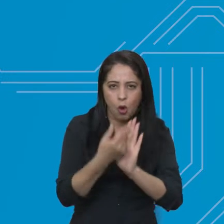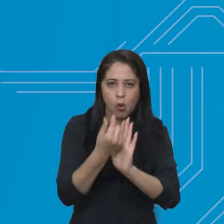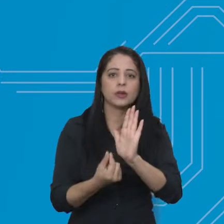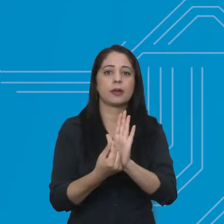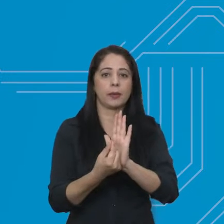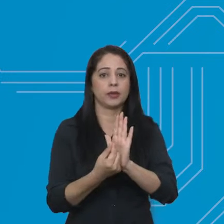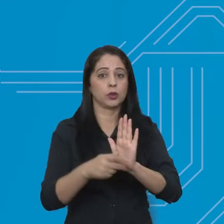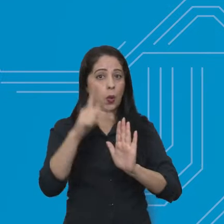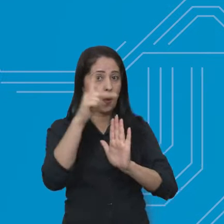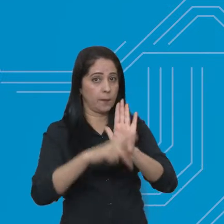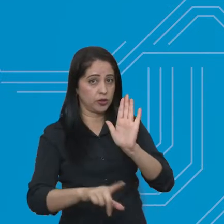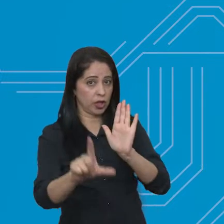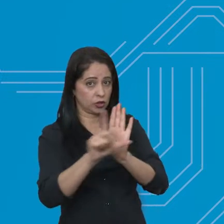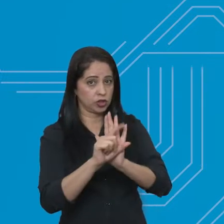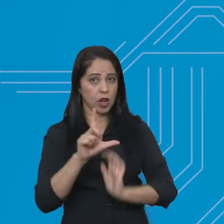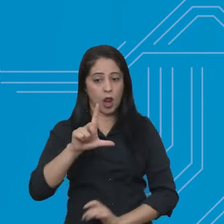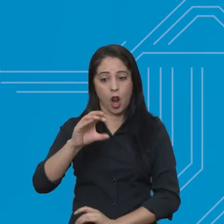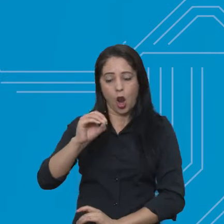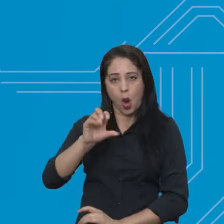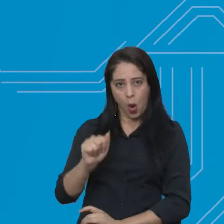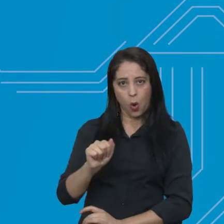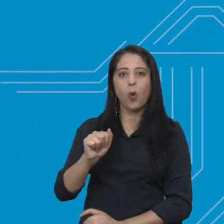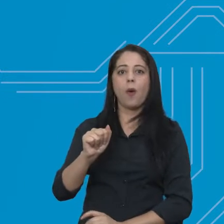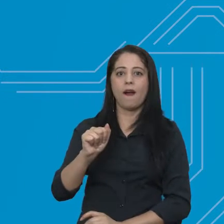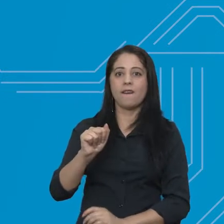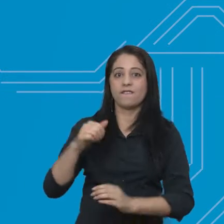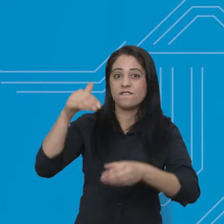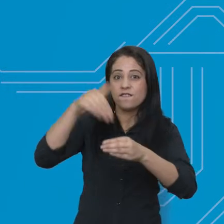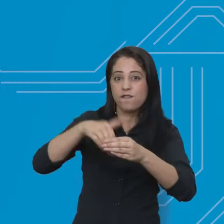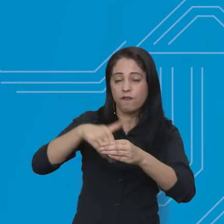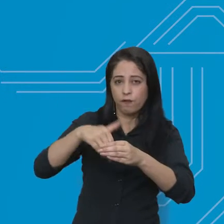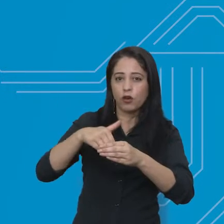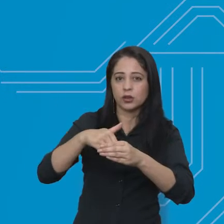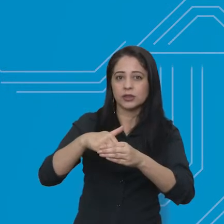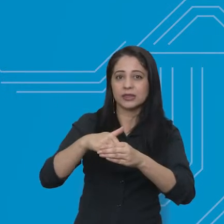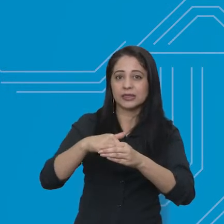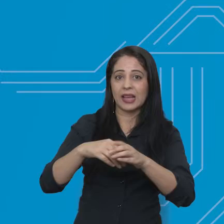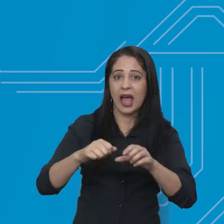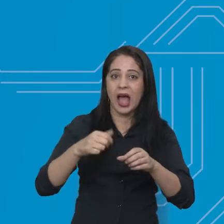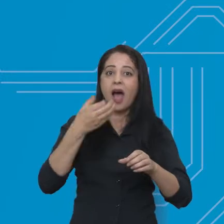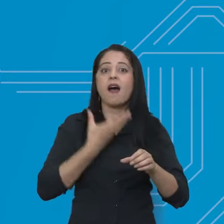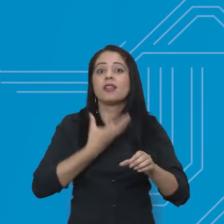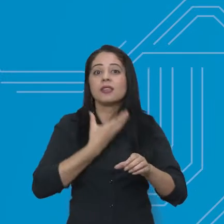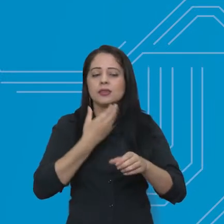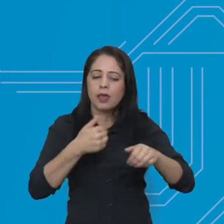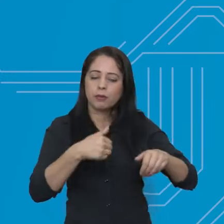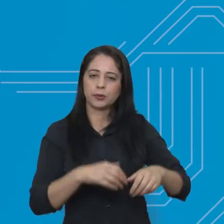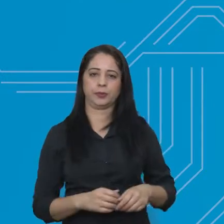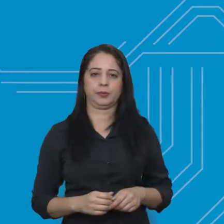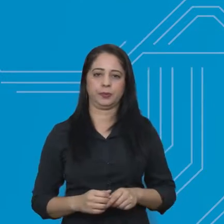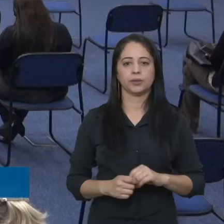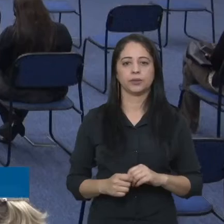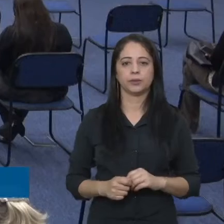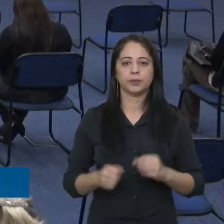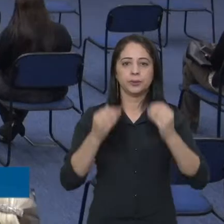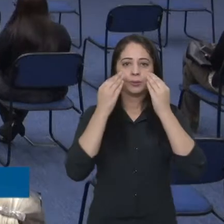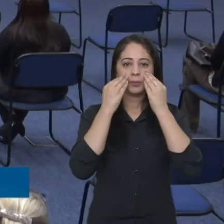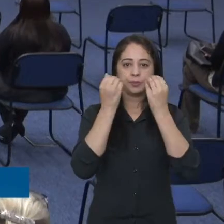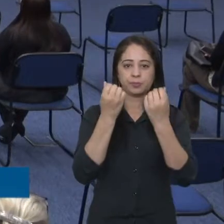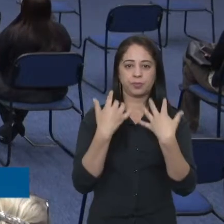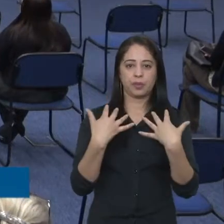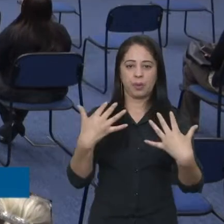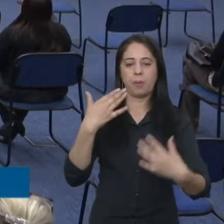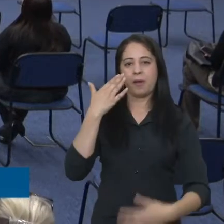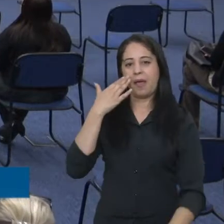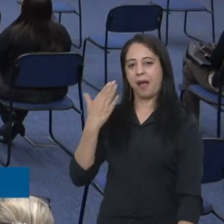do próximo ano. O projeto de lei da LOA 2023 será votado pela Câmara até o fim de dezembro. O plenário